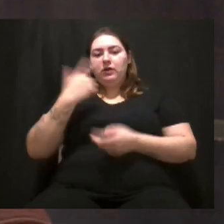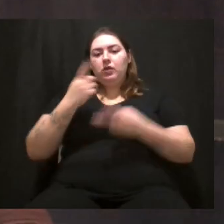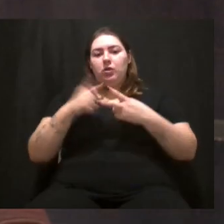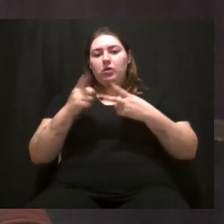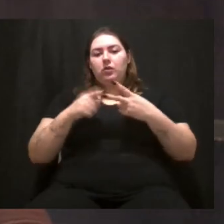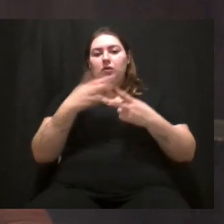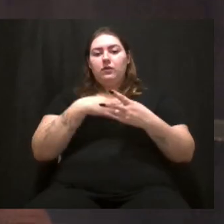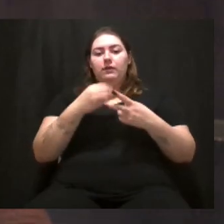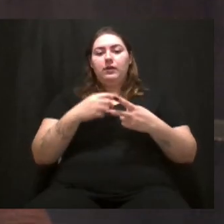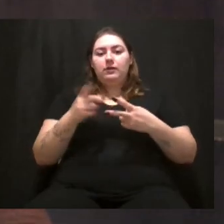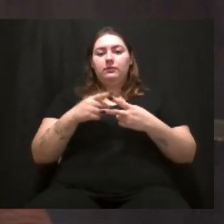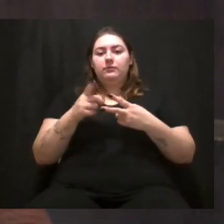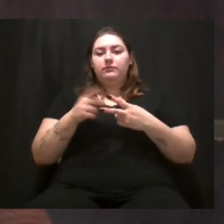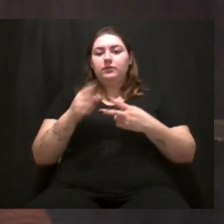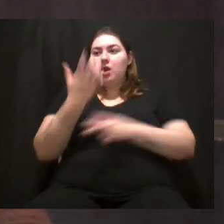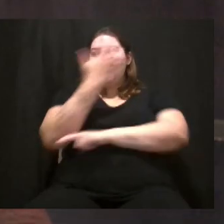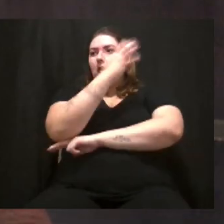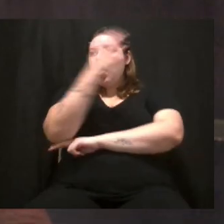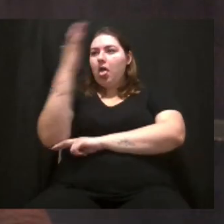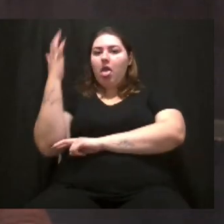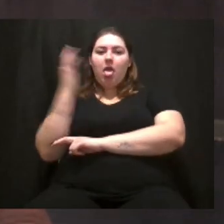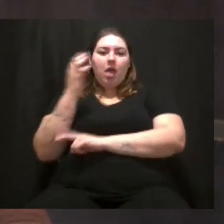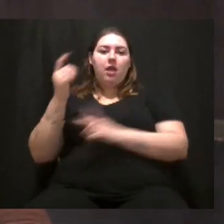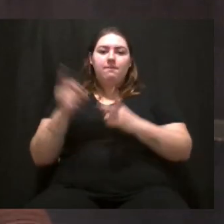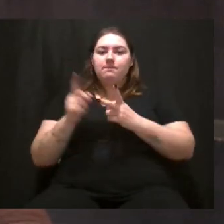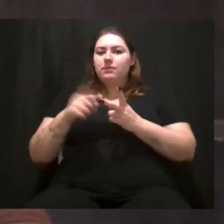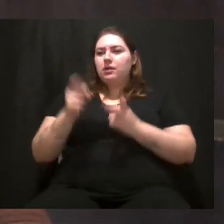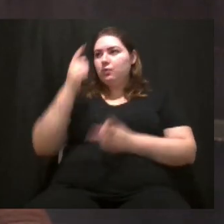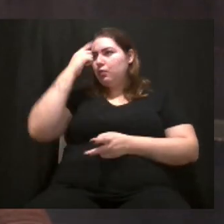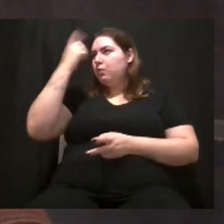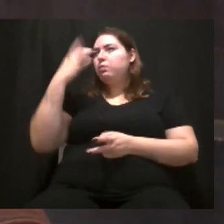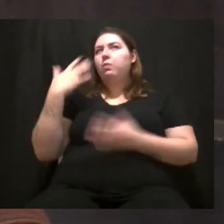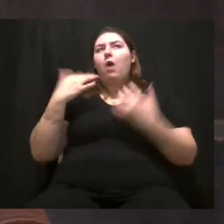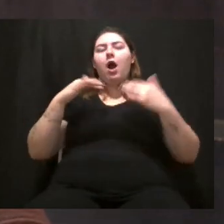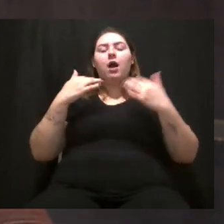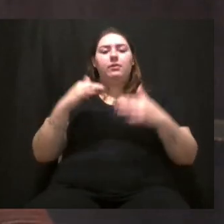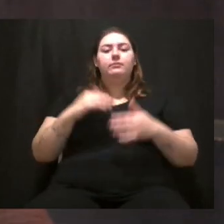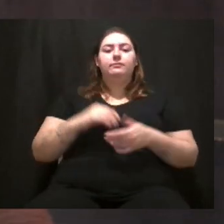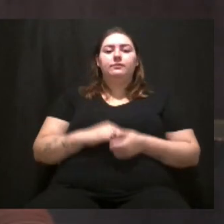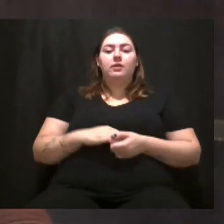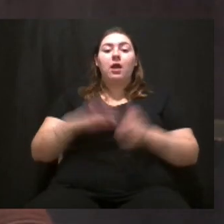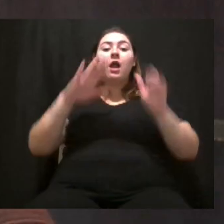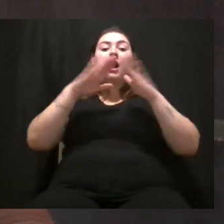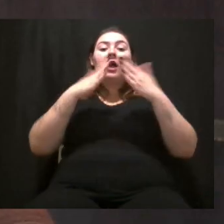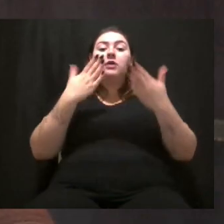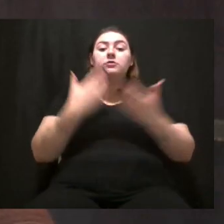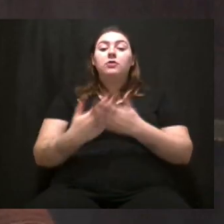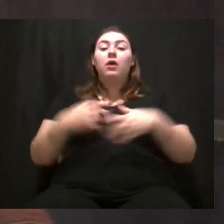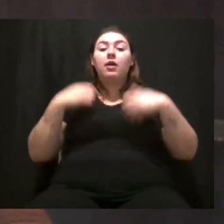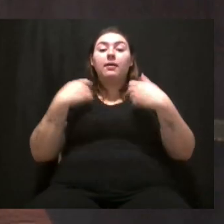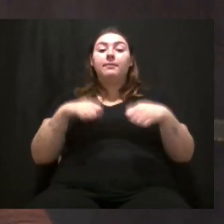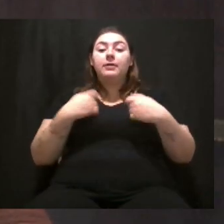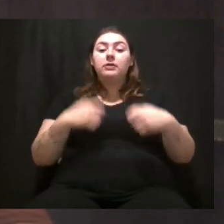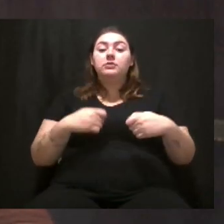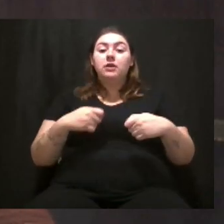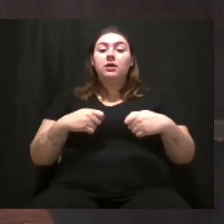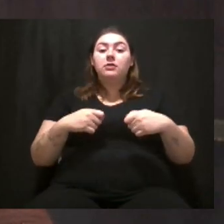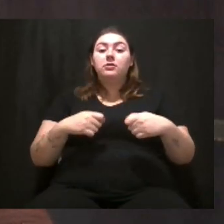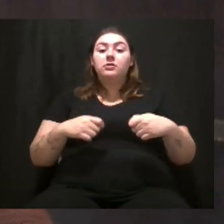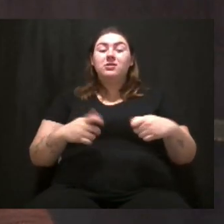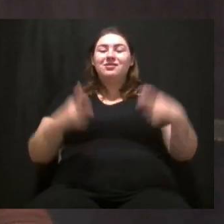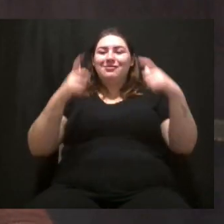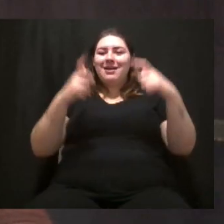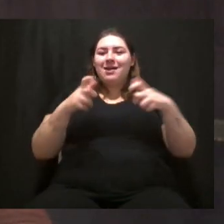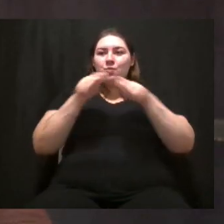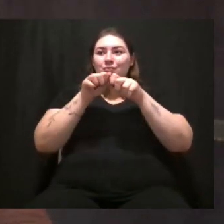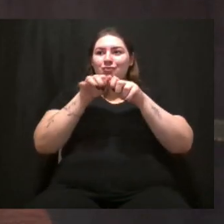o outro é do campo. Então, assim, a escola, para eles, tem que ser um ambiente aberto. Não pode ser um ambiente